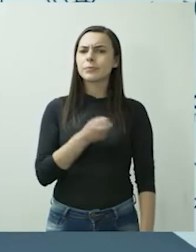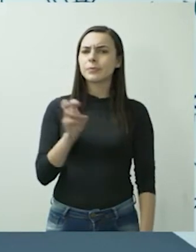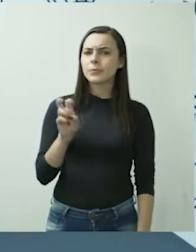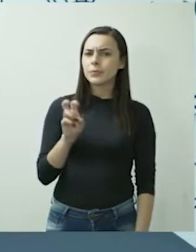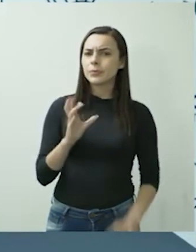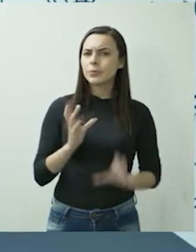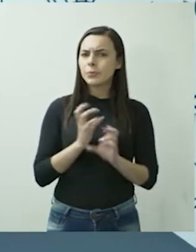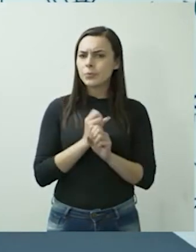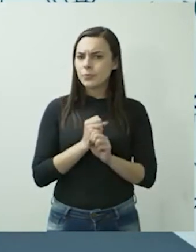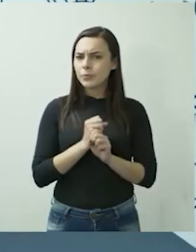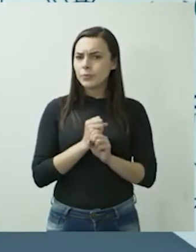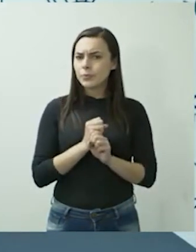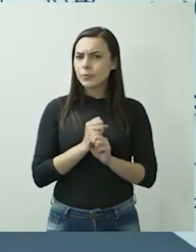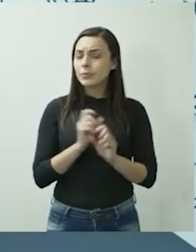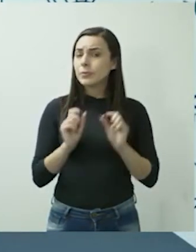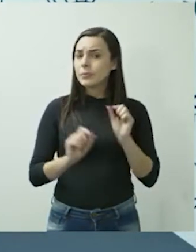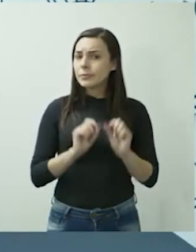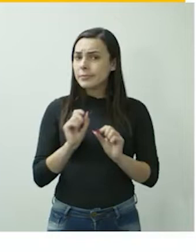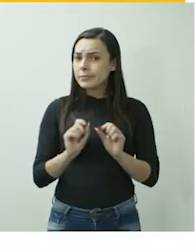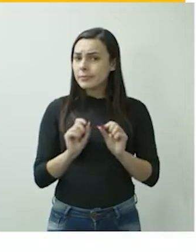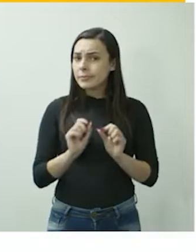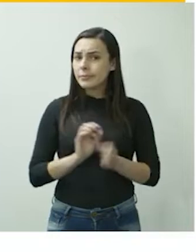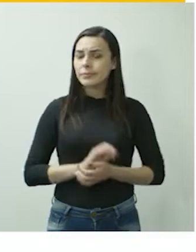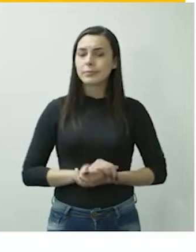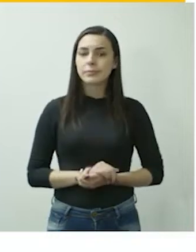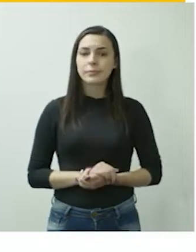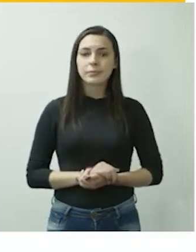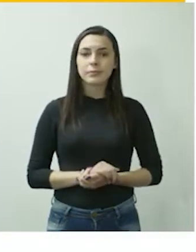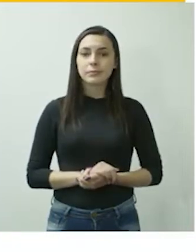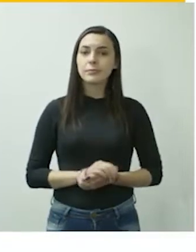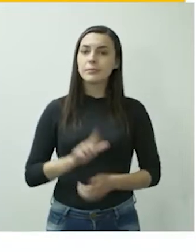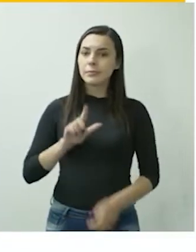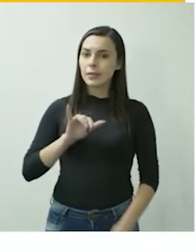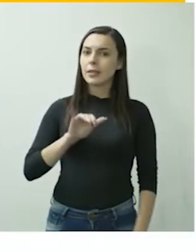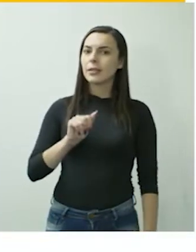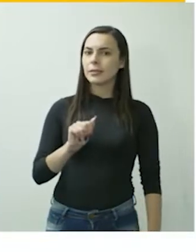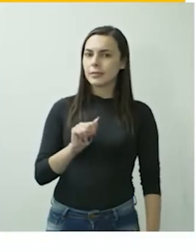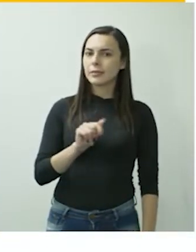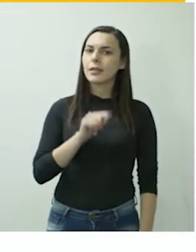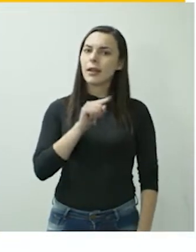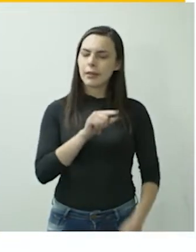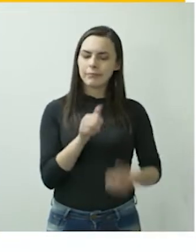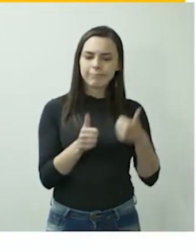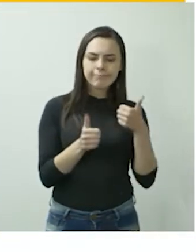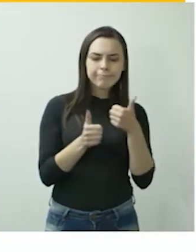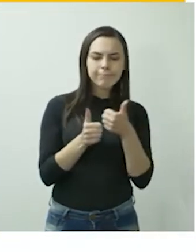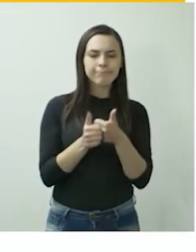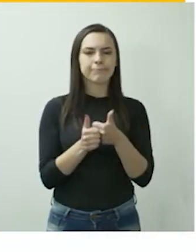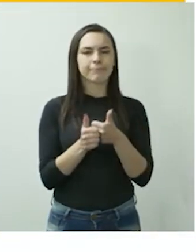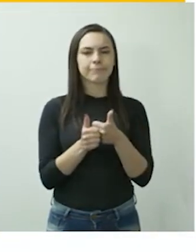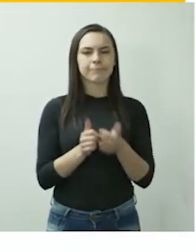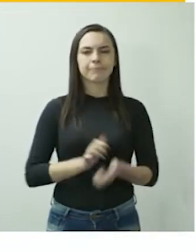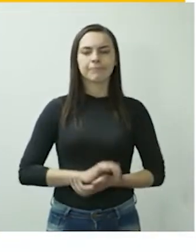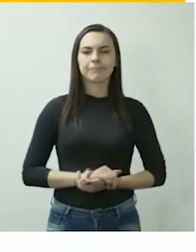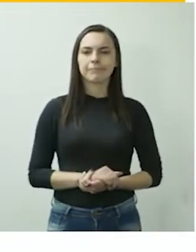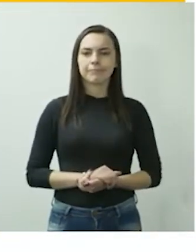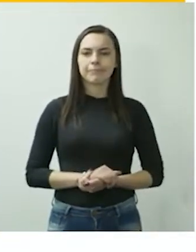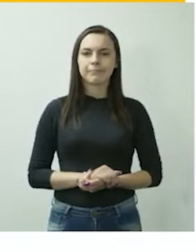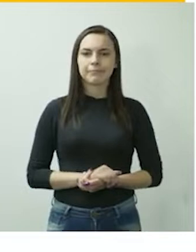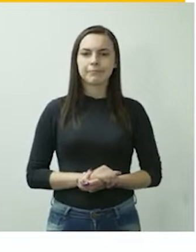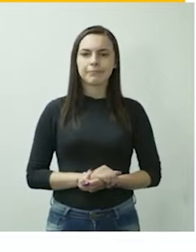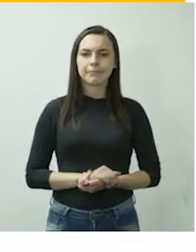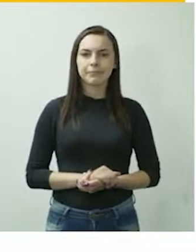o total, foi a Lia. A Lia chegou mais